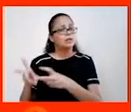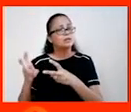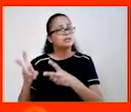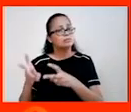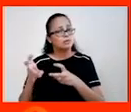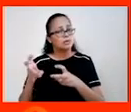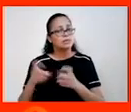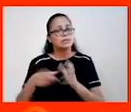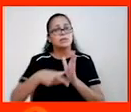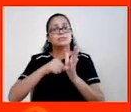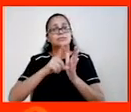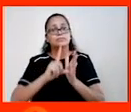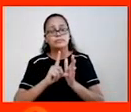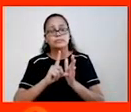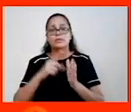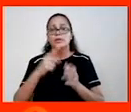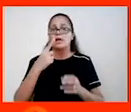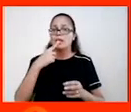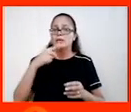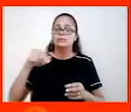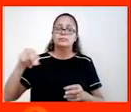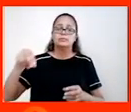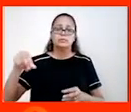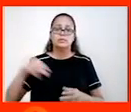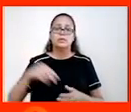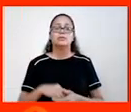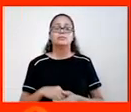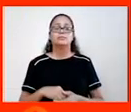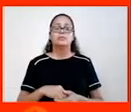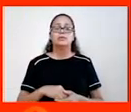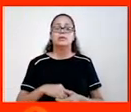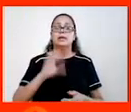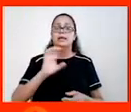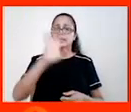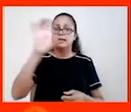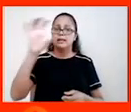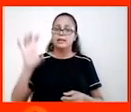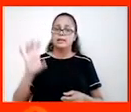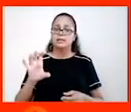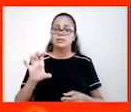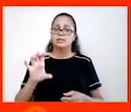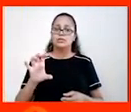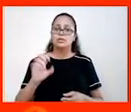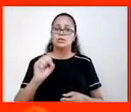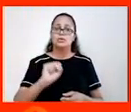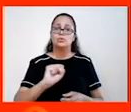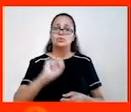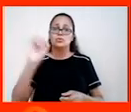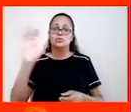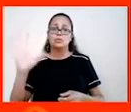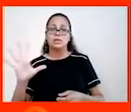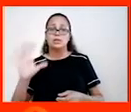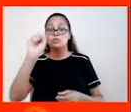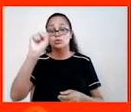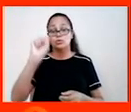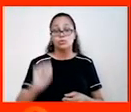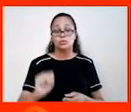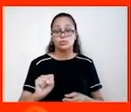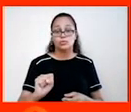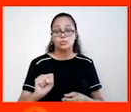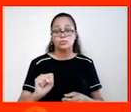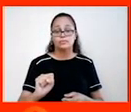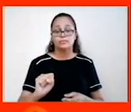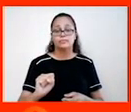pré-sal. Nós temos aqui o mapa ilustrando, né, focado aqui na região sudeste e sul. Nós temos aqui na cor verde a indicação dos